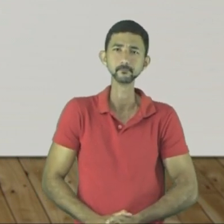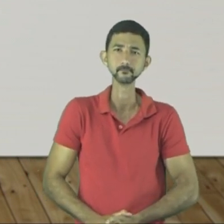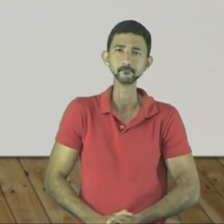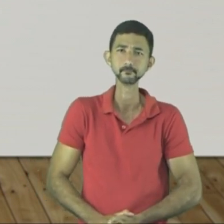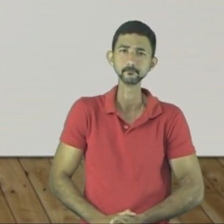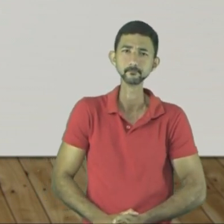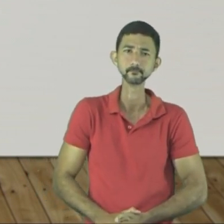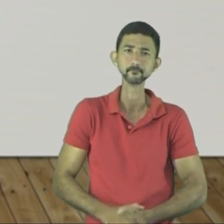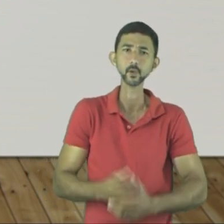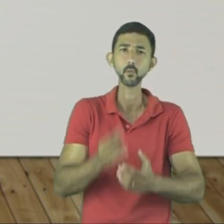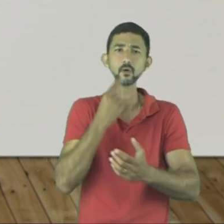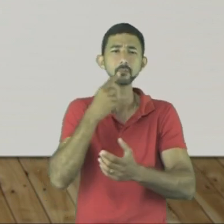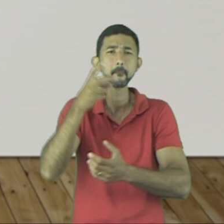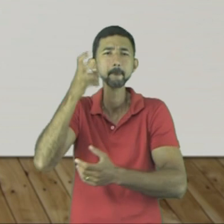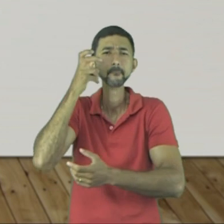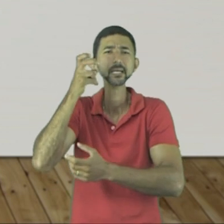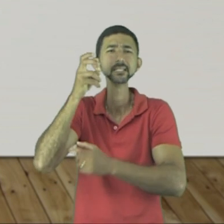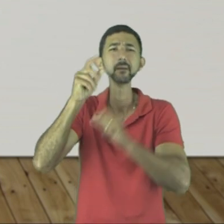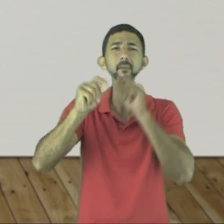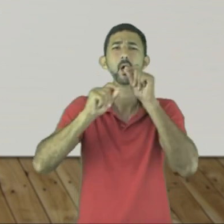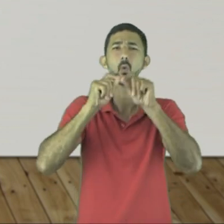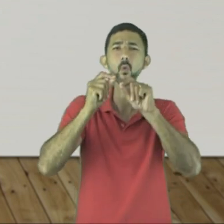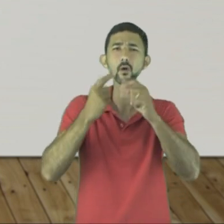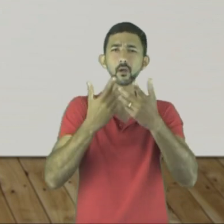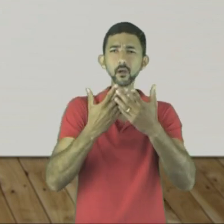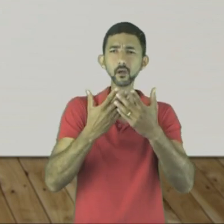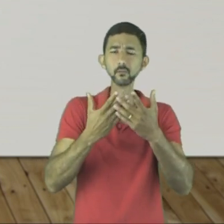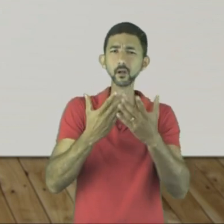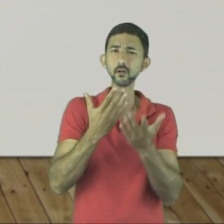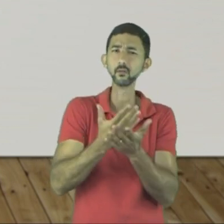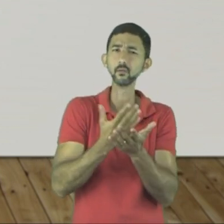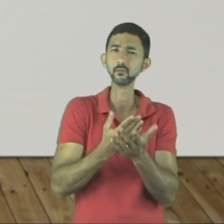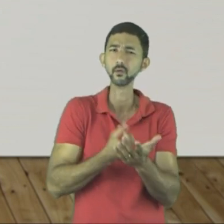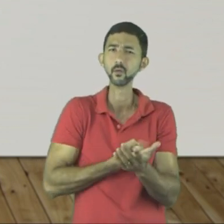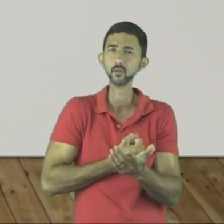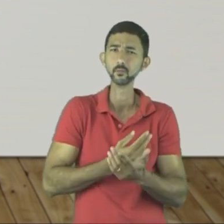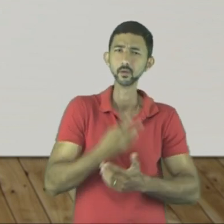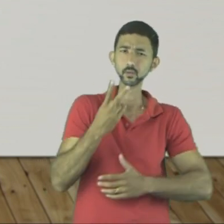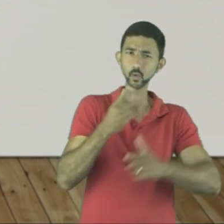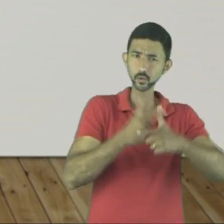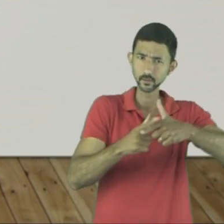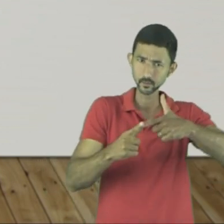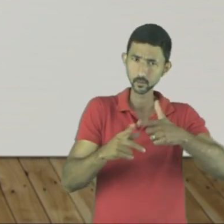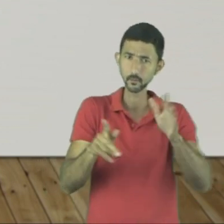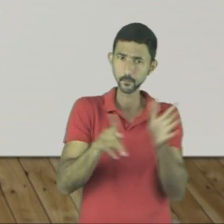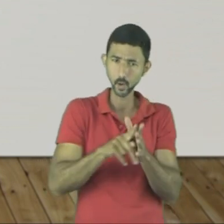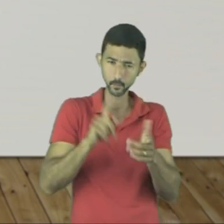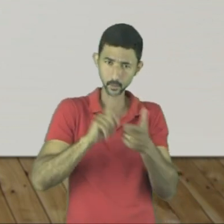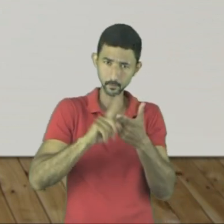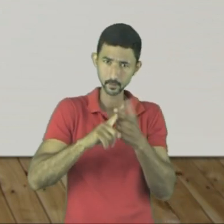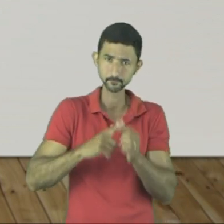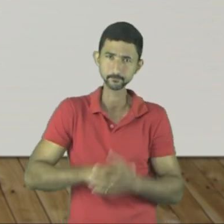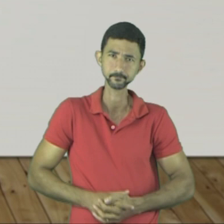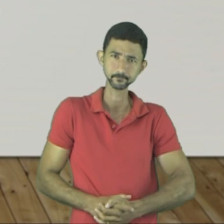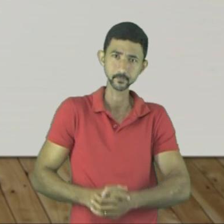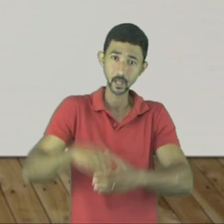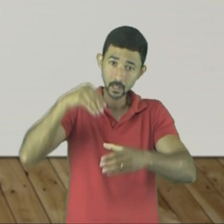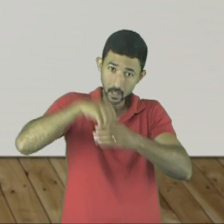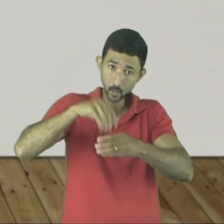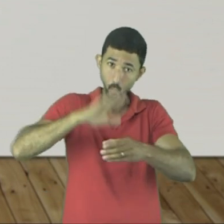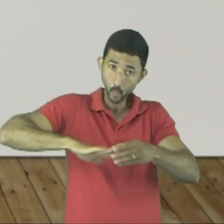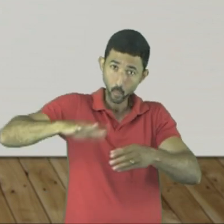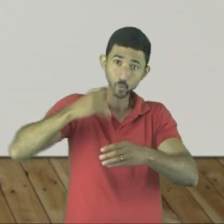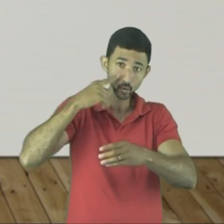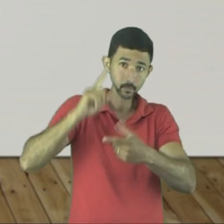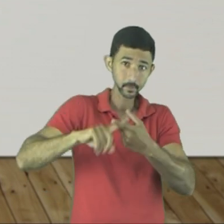aí o que ele notou? Bom, para ser número primo, 2 divisores, 1 e ele mesmo. O 2 está dentro dessa galera